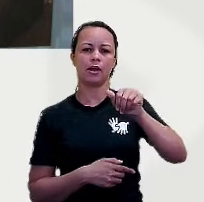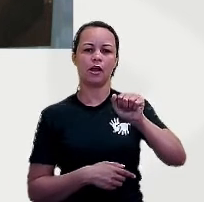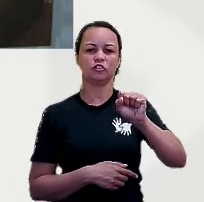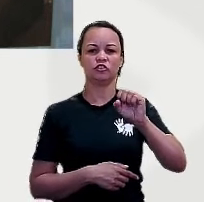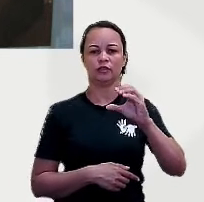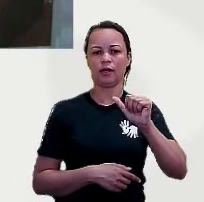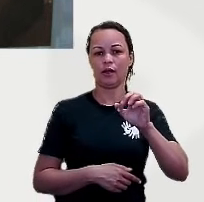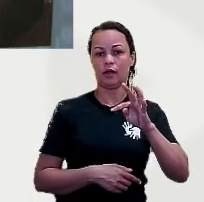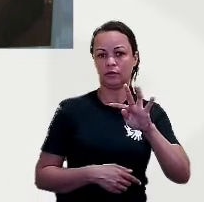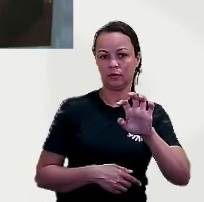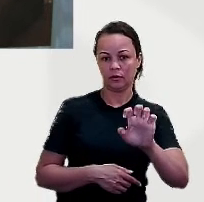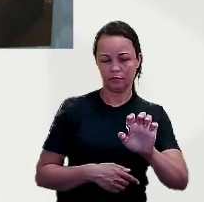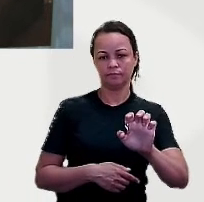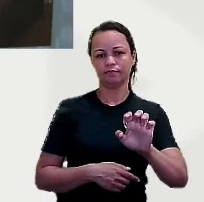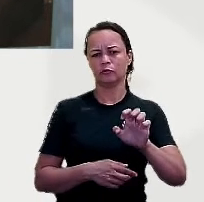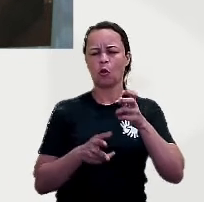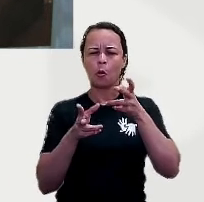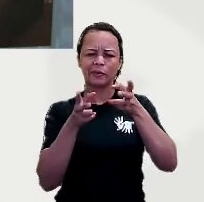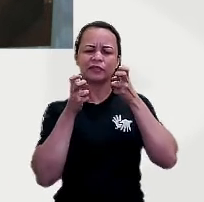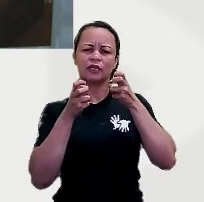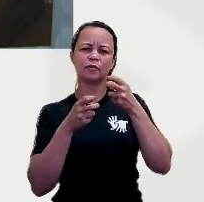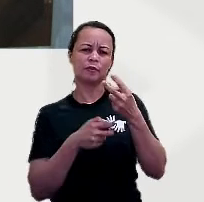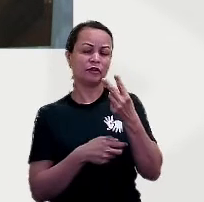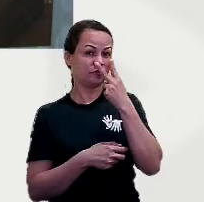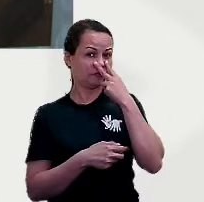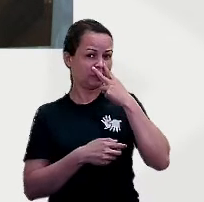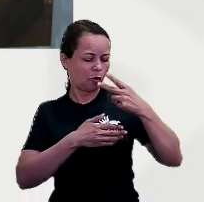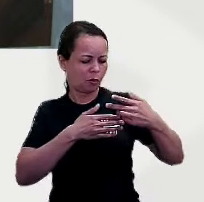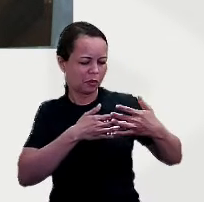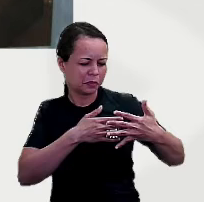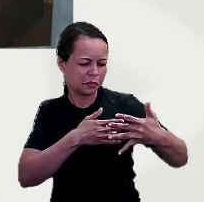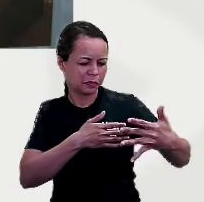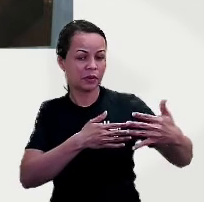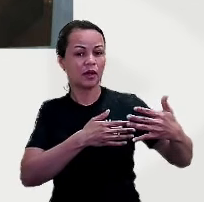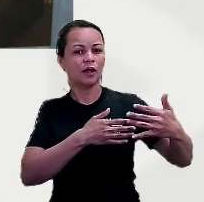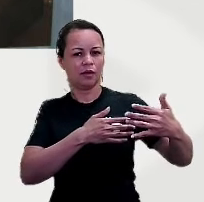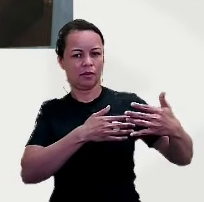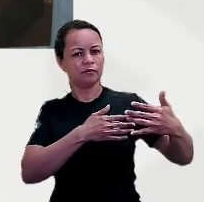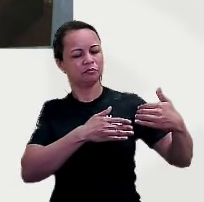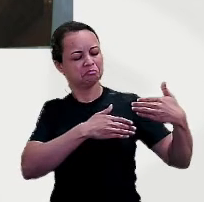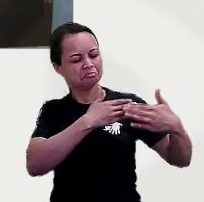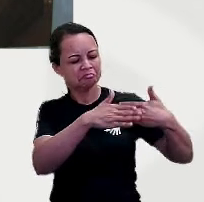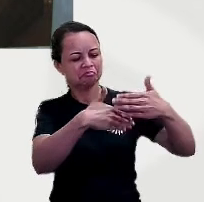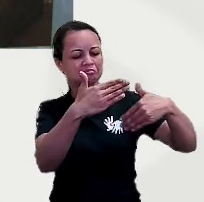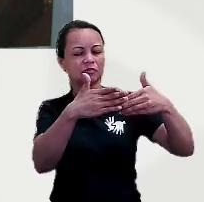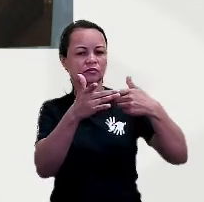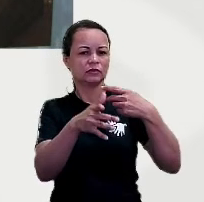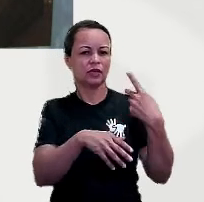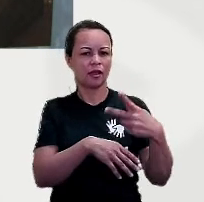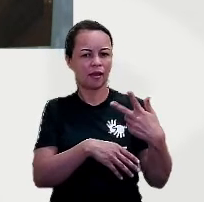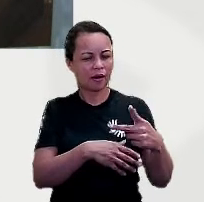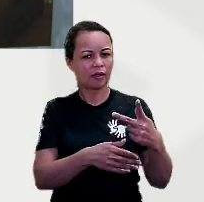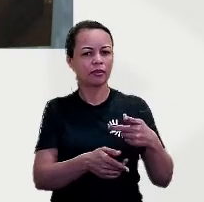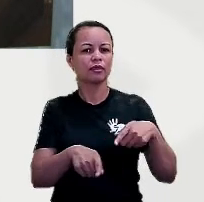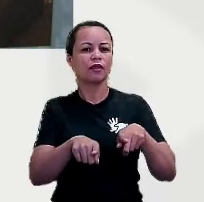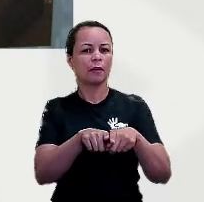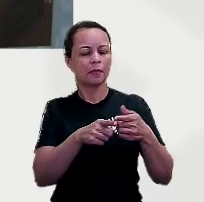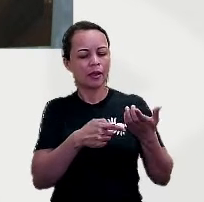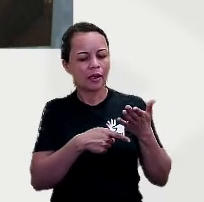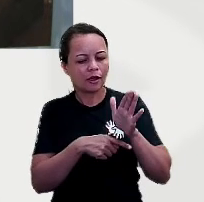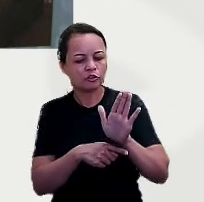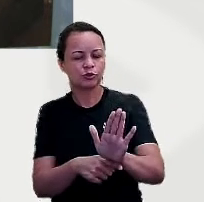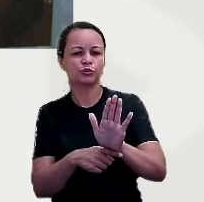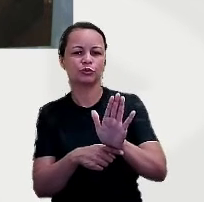Então, observem como Vitória, ao longo de sua evolução, ela vai também